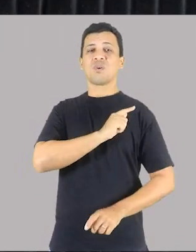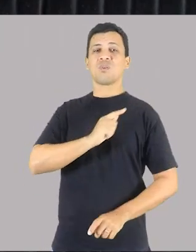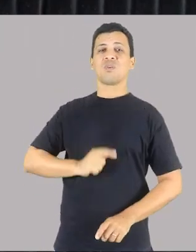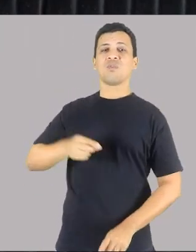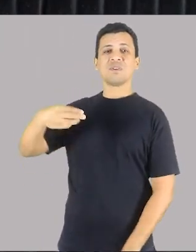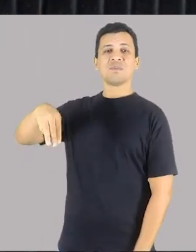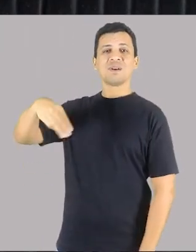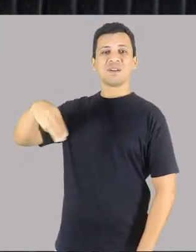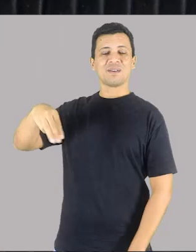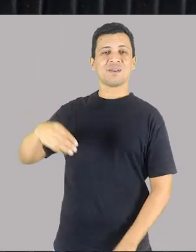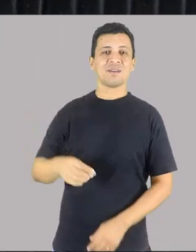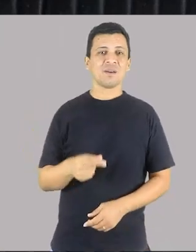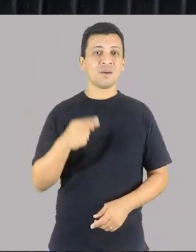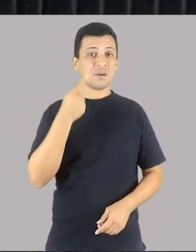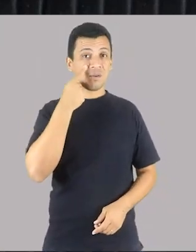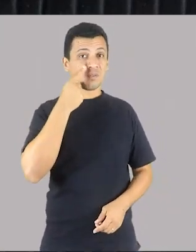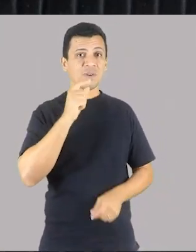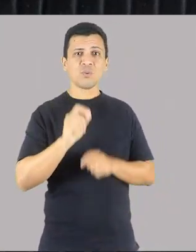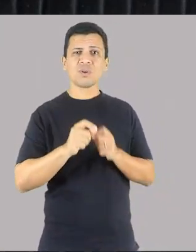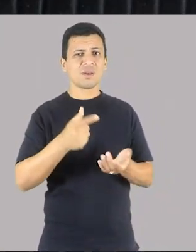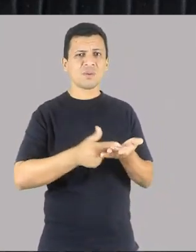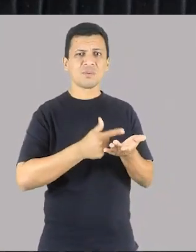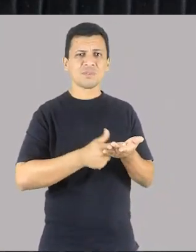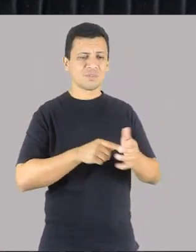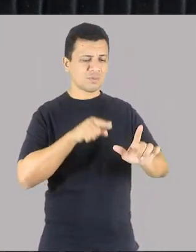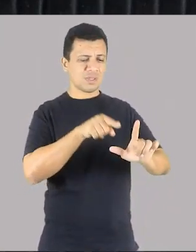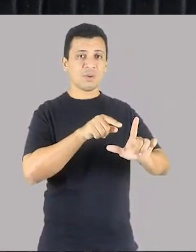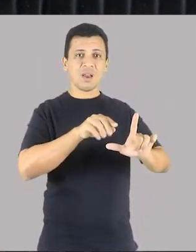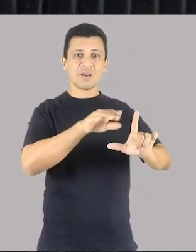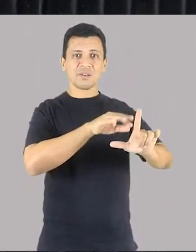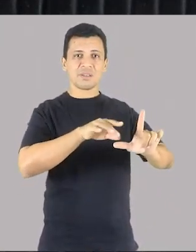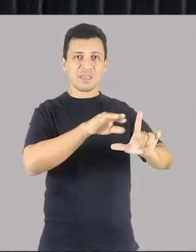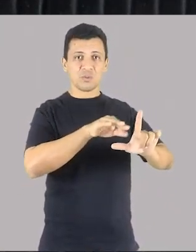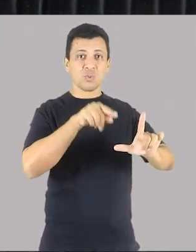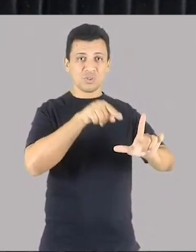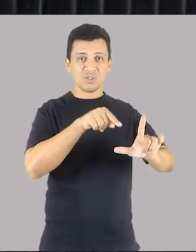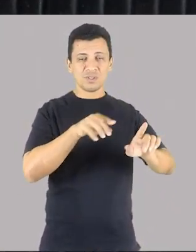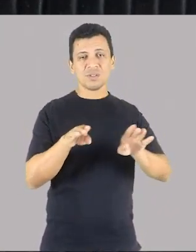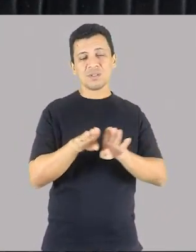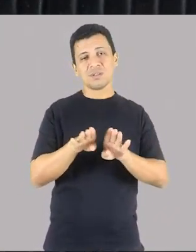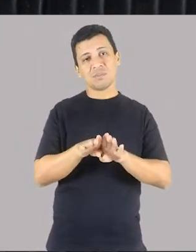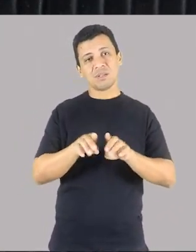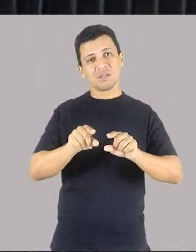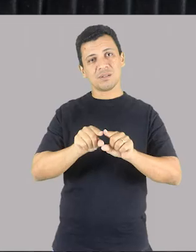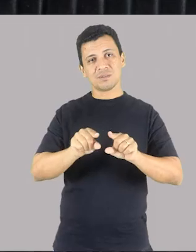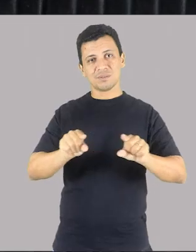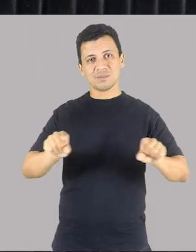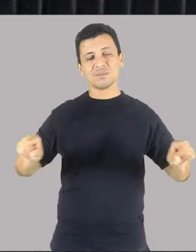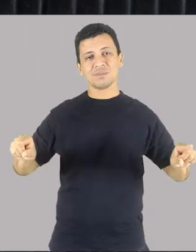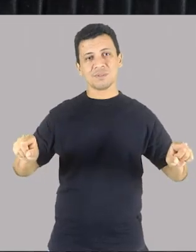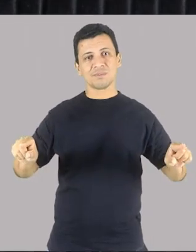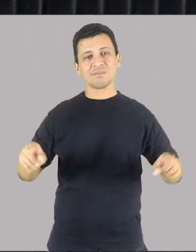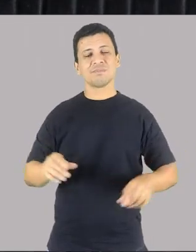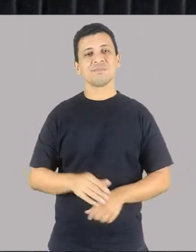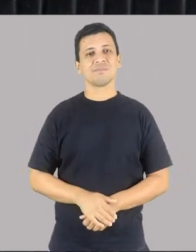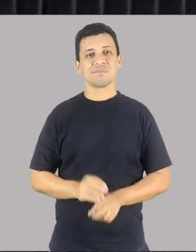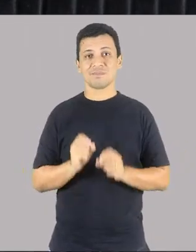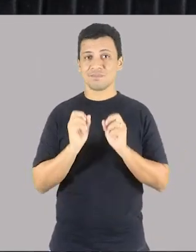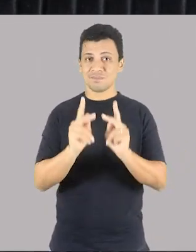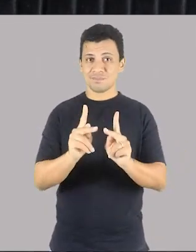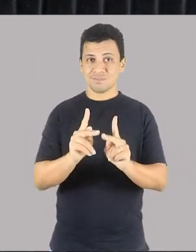Você pode observar nossas apostilas aqui no QR Code disponibilizado na tela ou no link na descrição desse vídeo, tudo